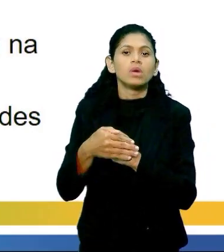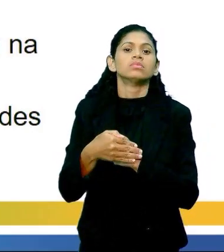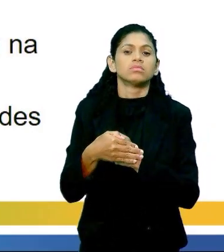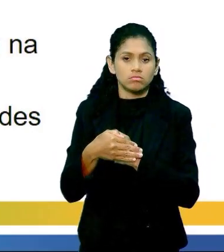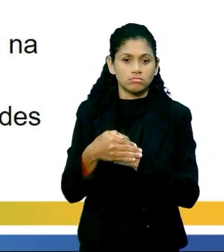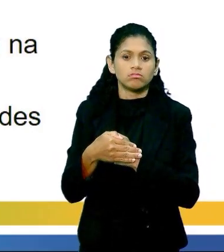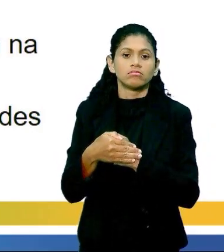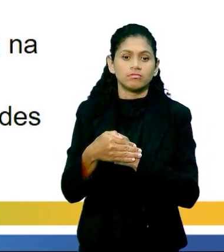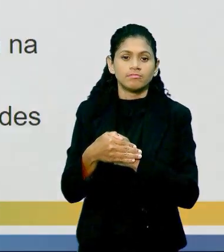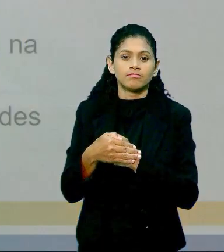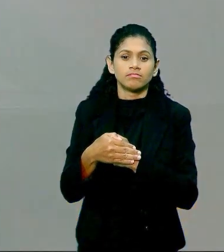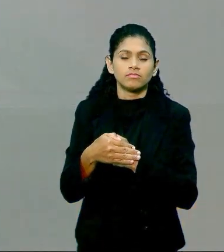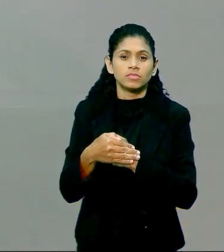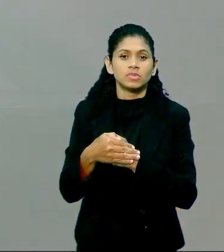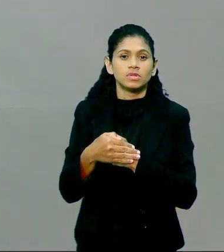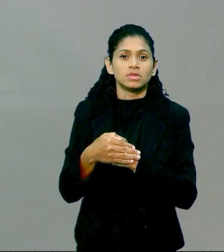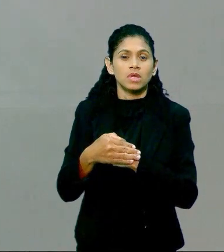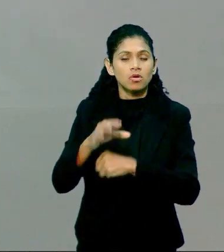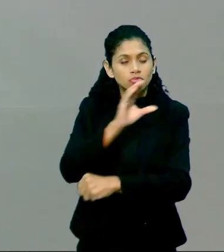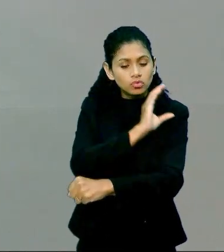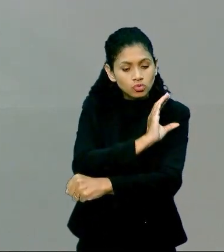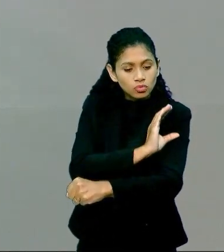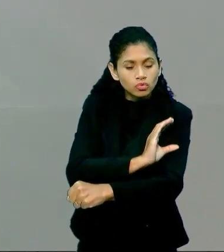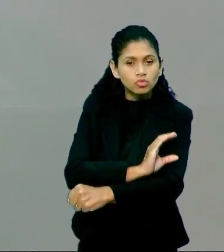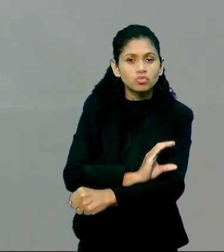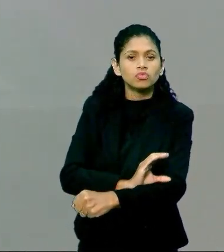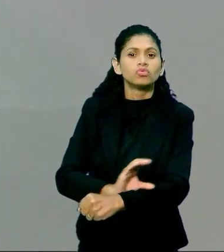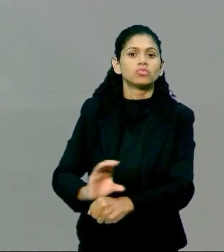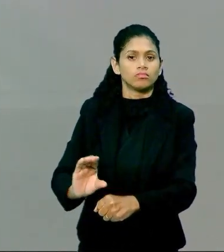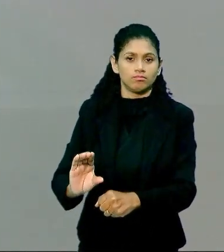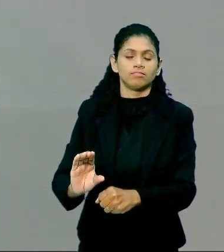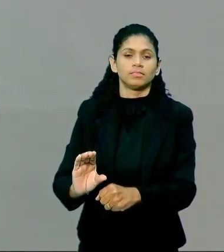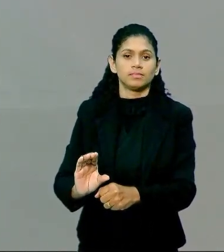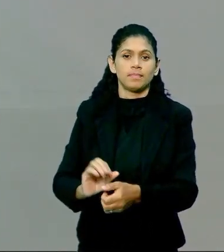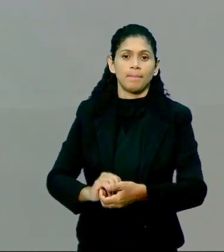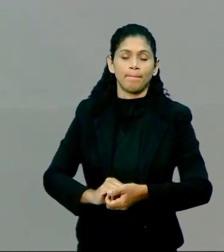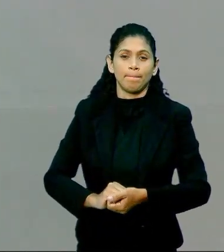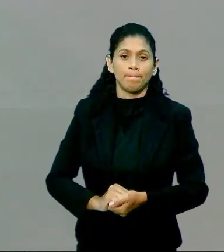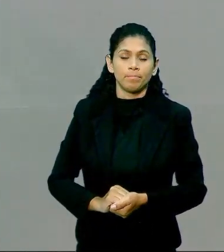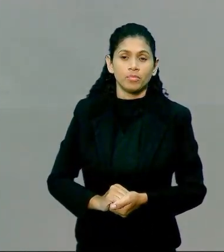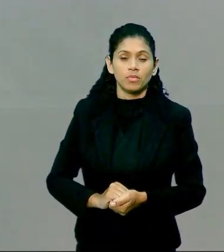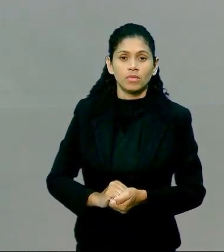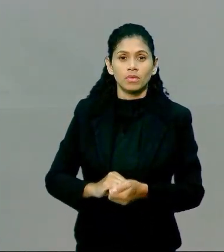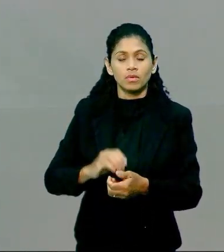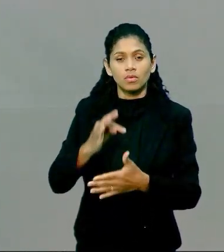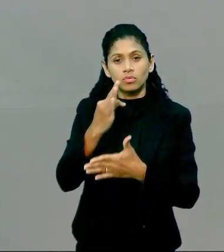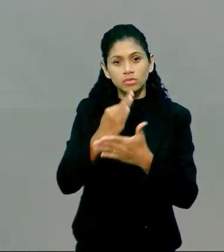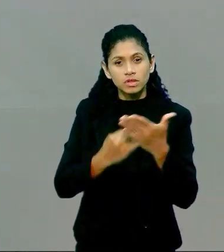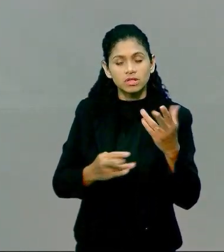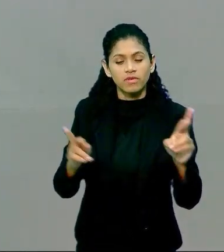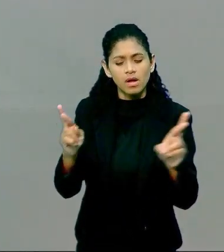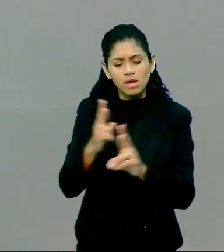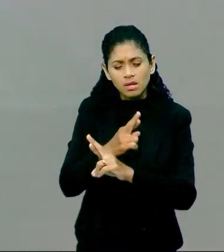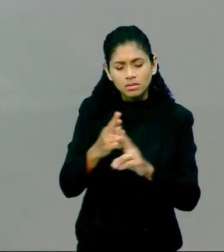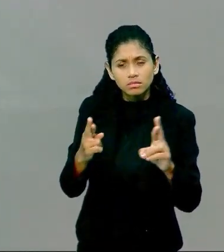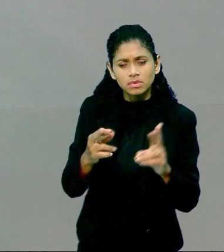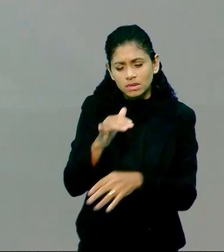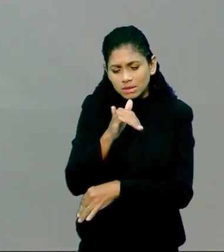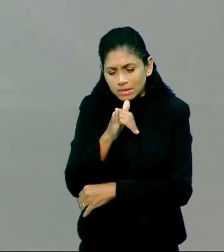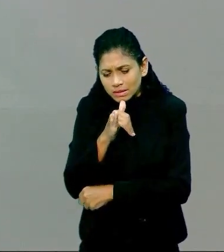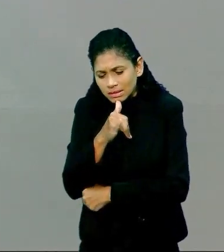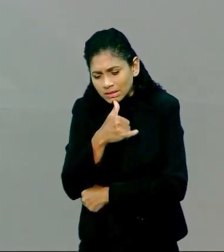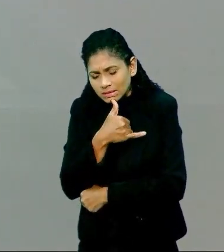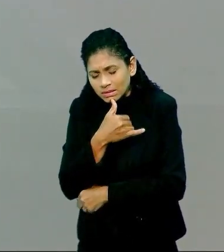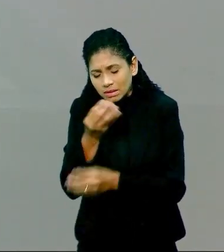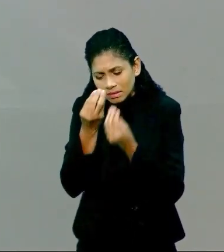foram desmembrados, né? No texto não está escrito isso, né? Mas ele está relacionando, ele vai falando dessa tristeza de ter